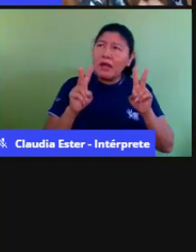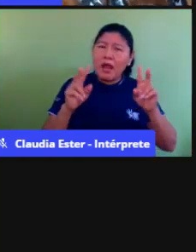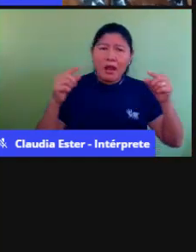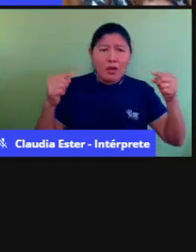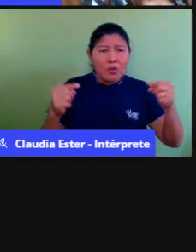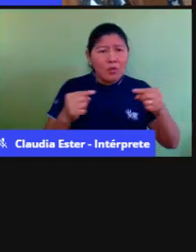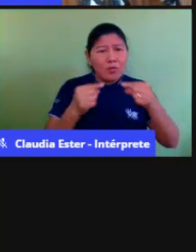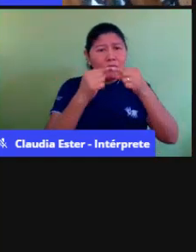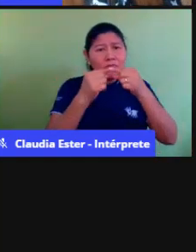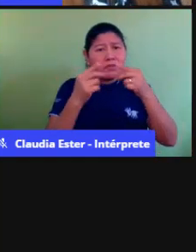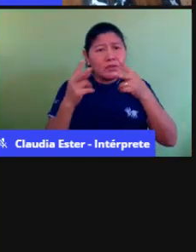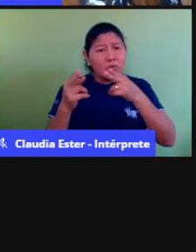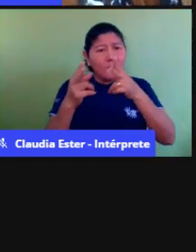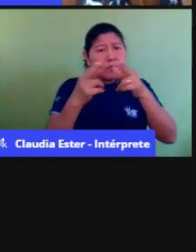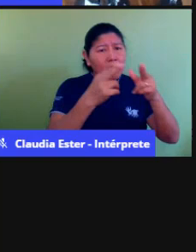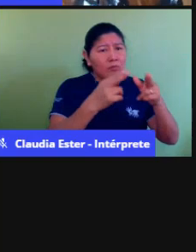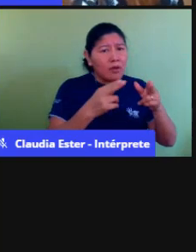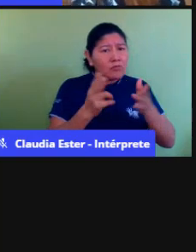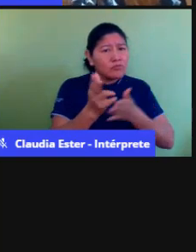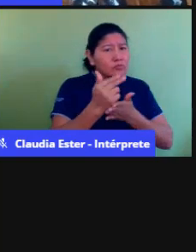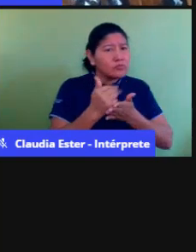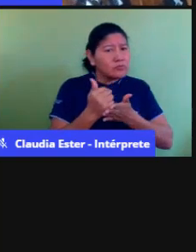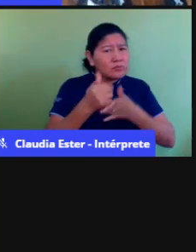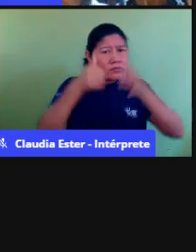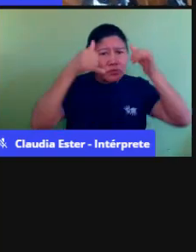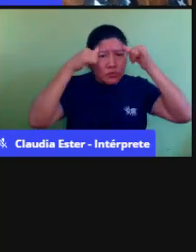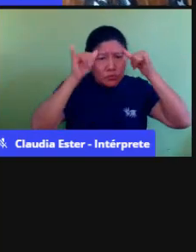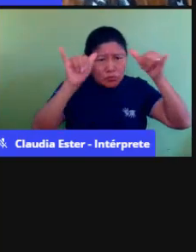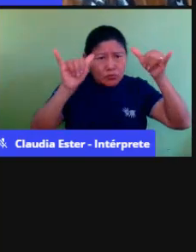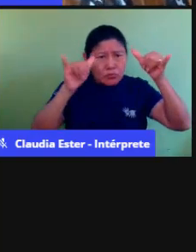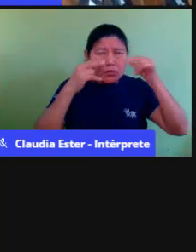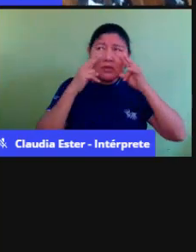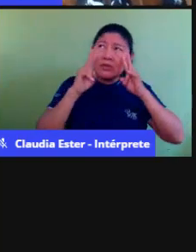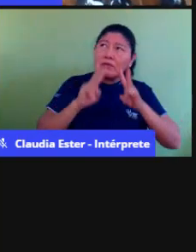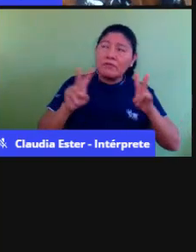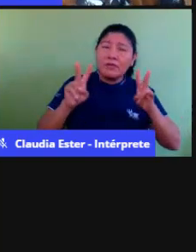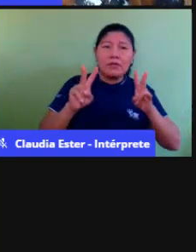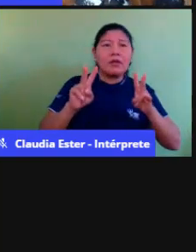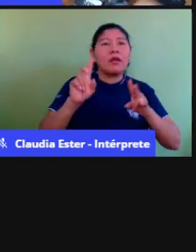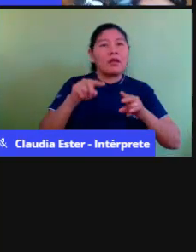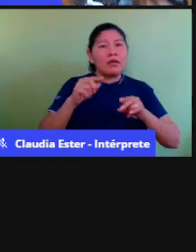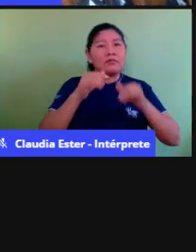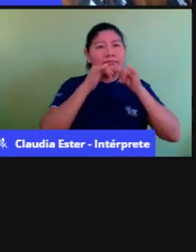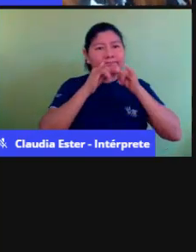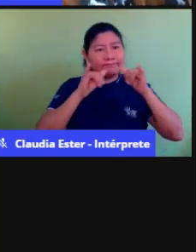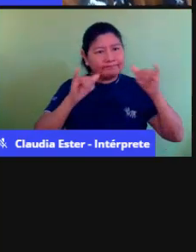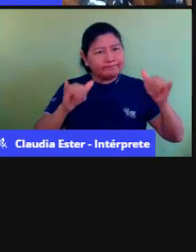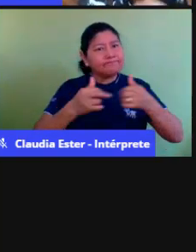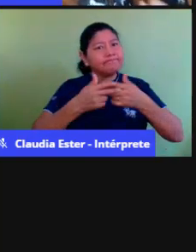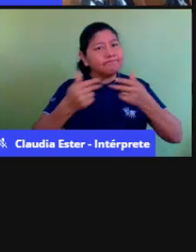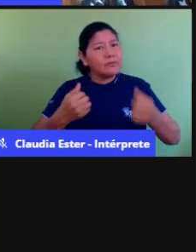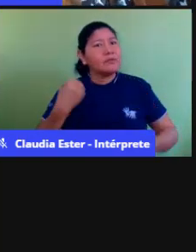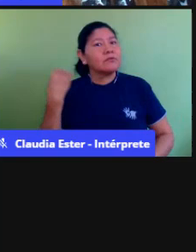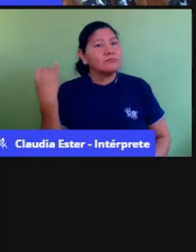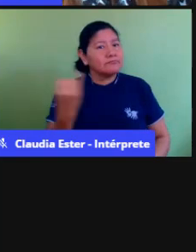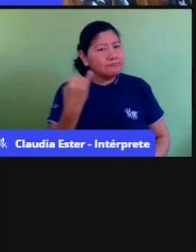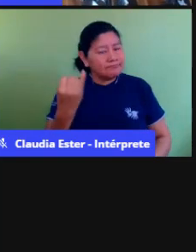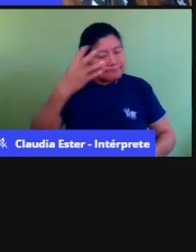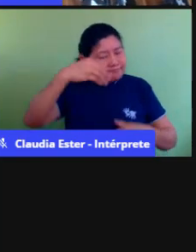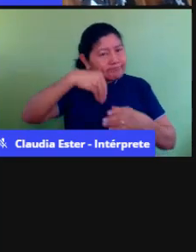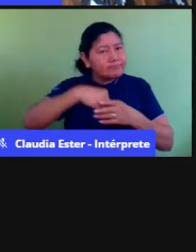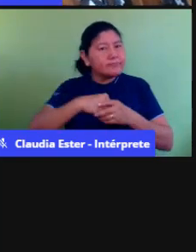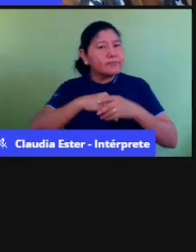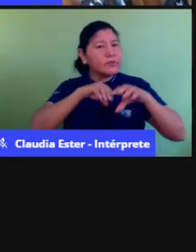assunto importantíssimo dentro da educação, dentro do ensino, dentro da instituição